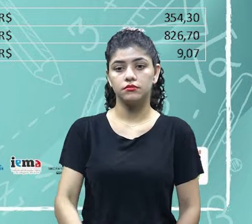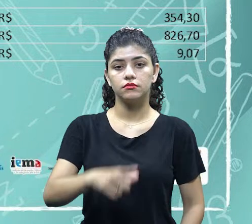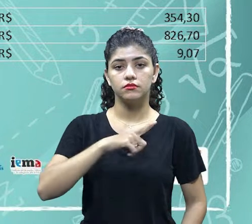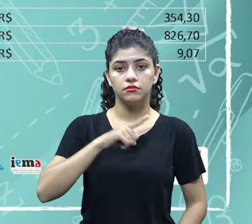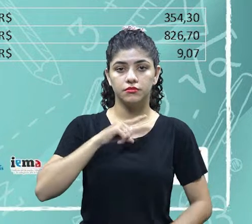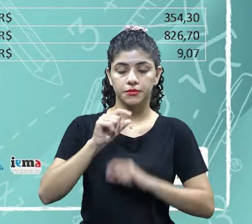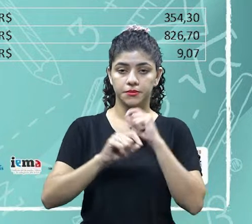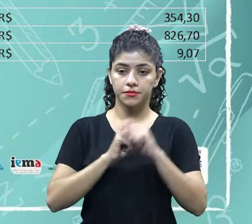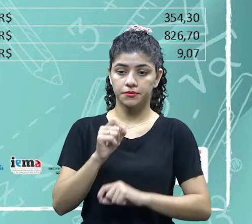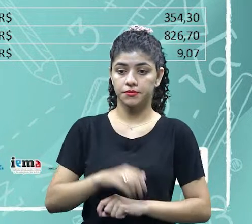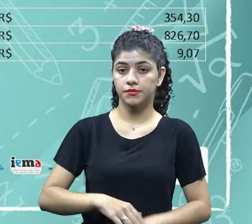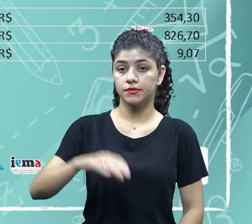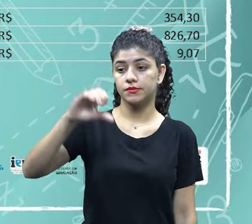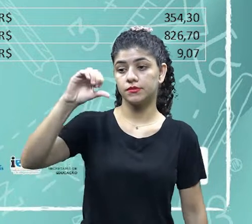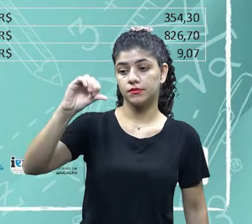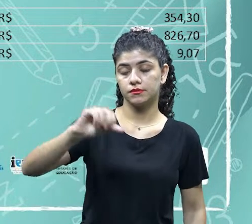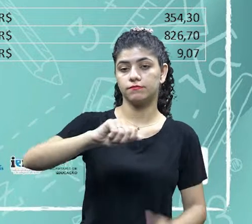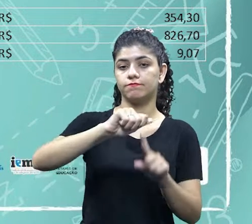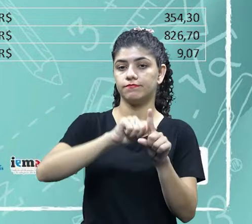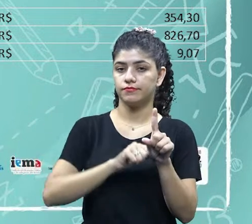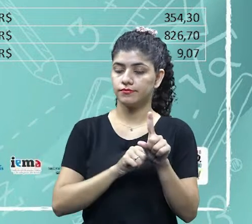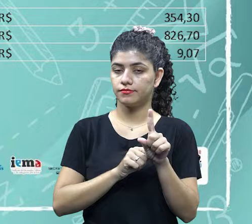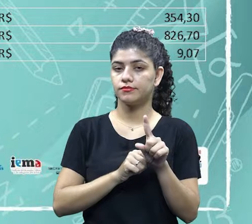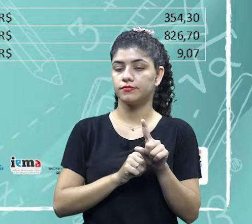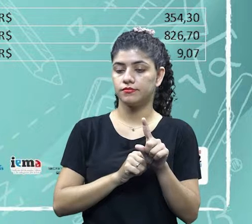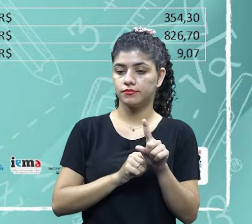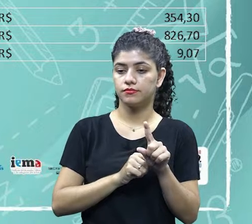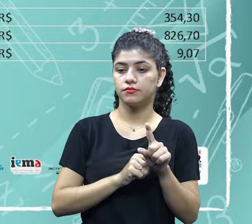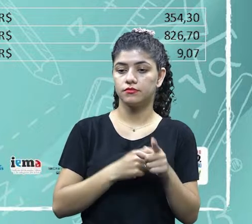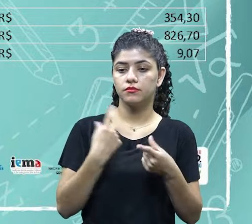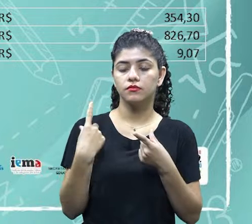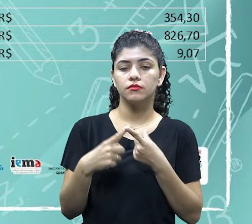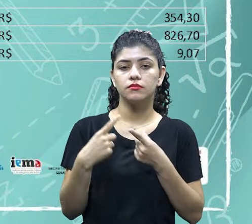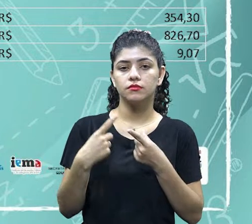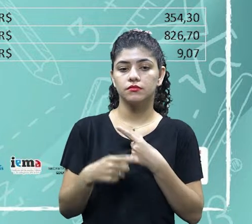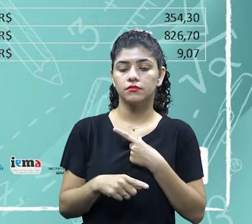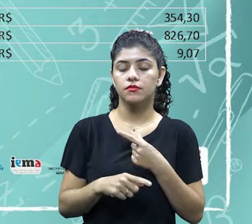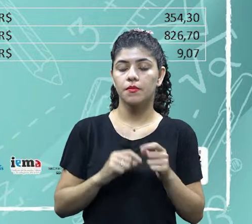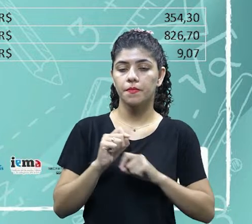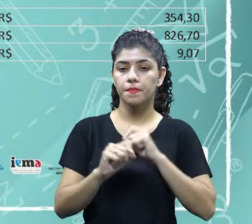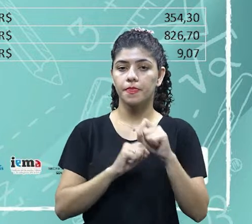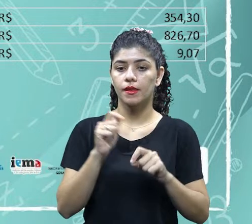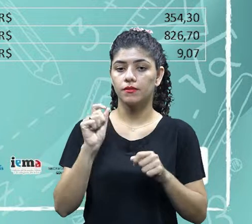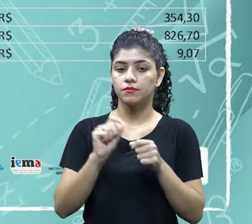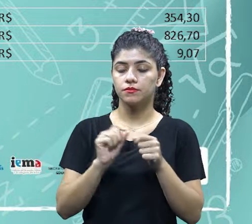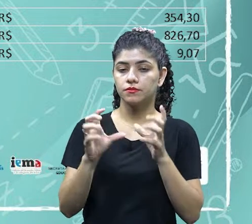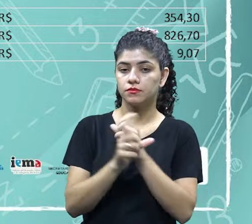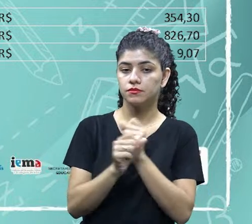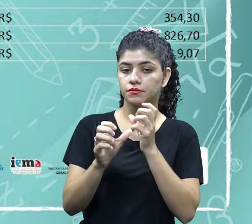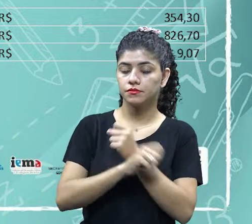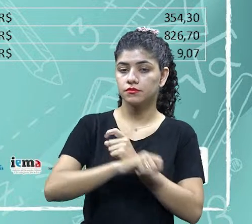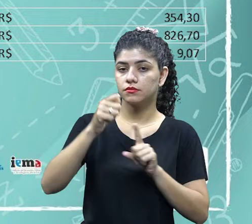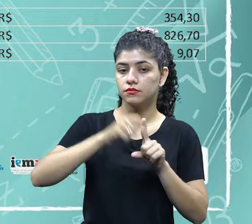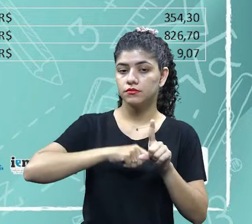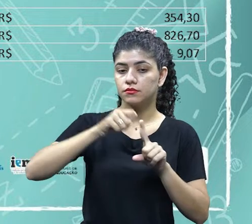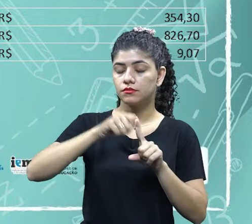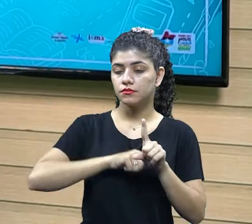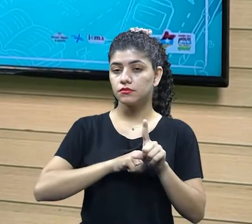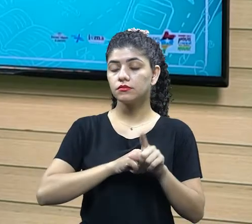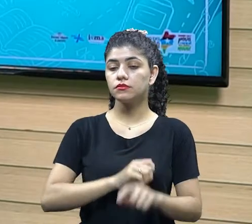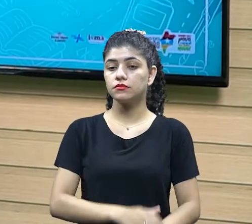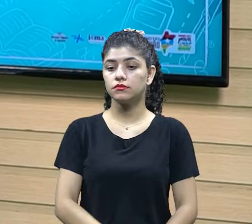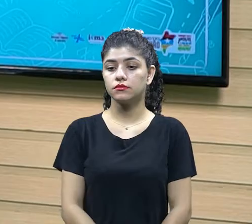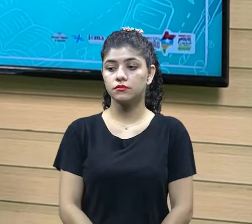Logo, nós teremos um período de 9 meses, certo? Por quê? Porque nós estamos fazendo